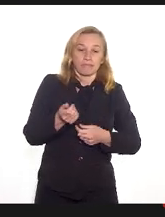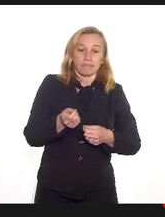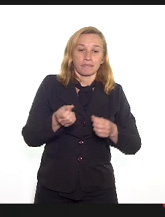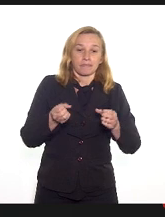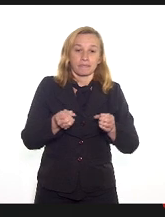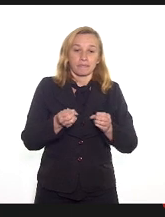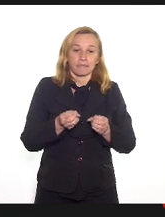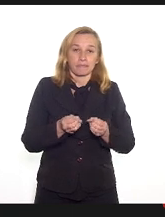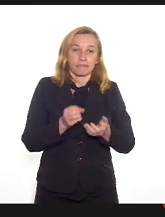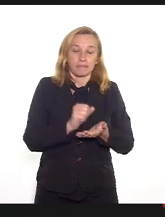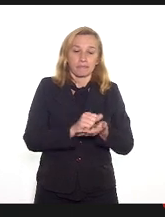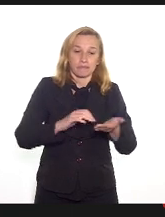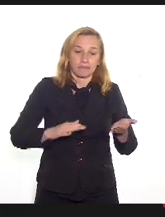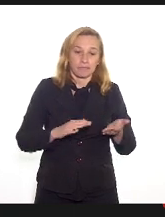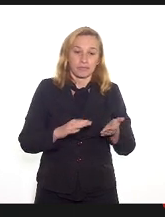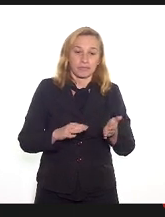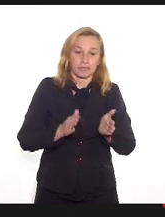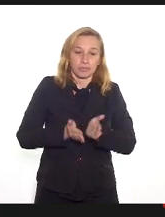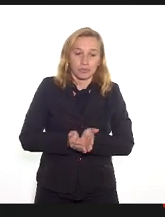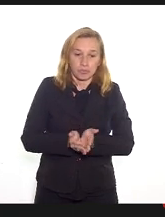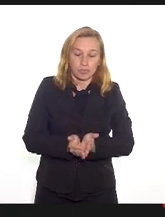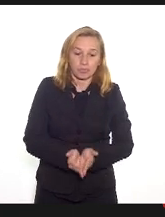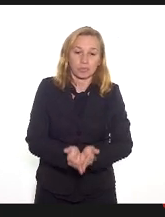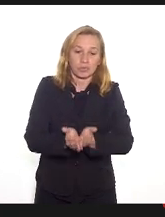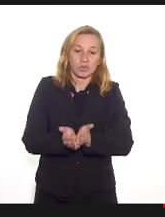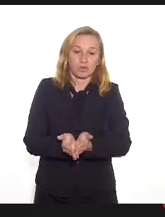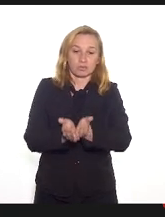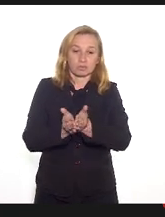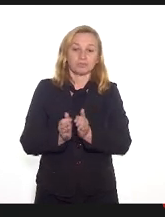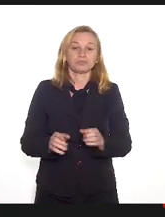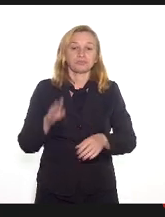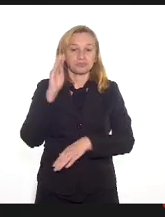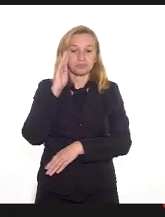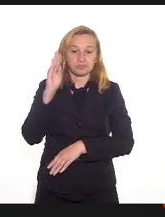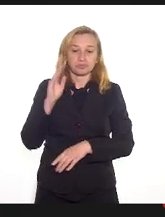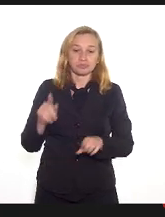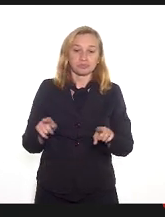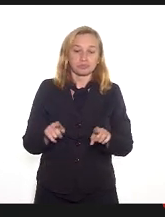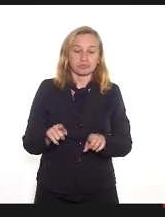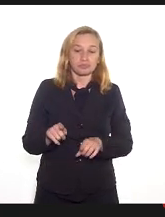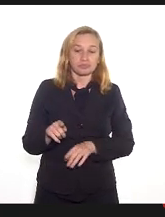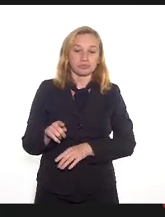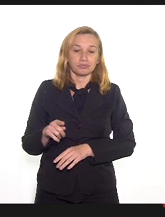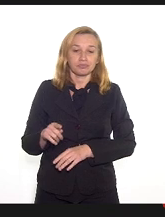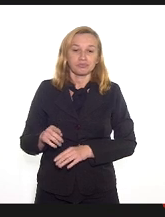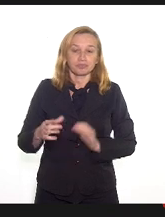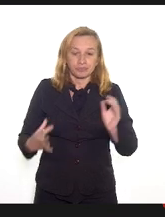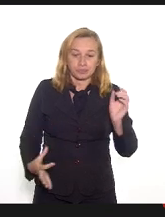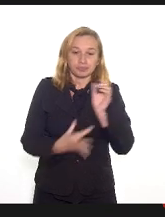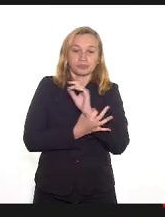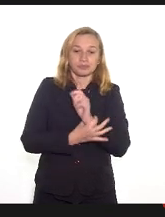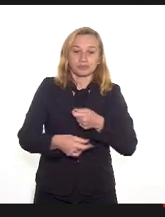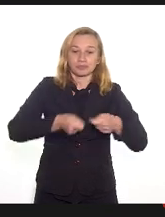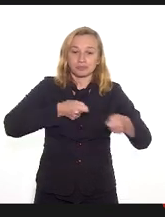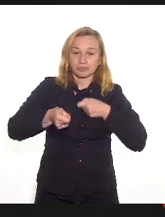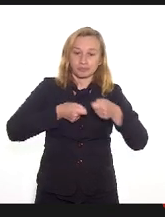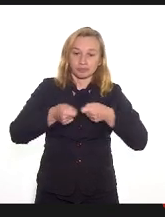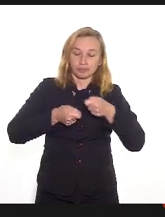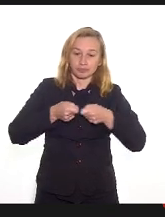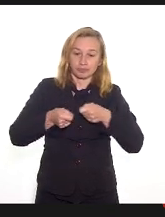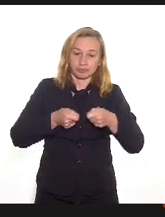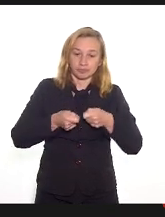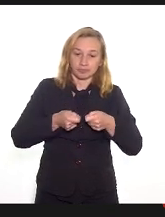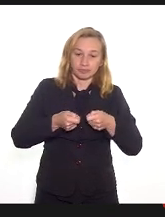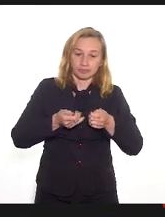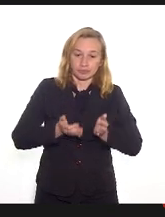ao transporte aquaviário, operações portuárias e, principalmente, a segurança e o controle desse